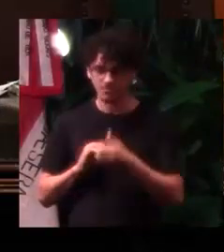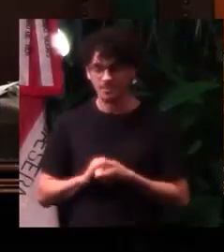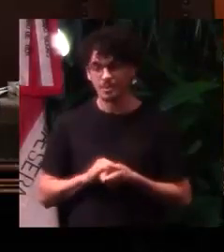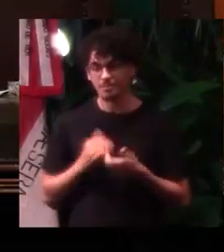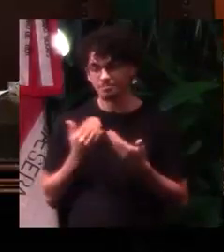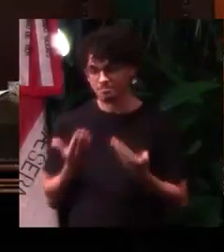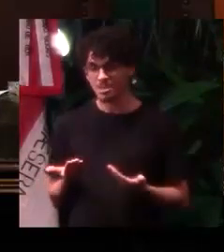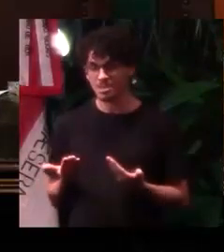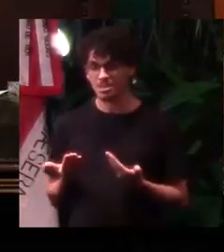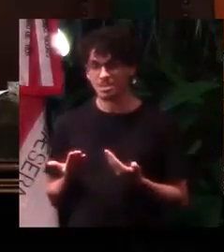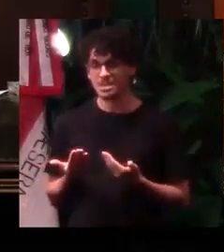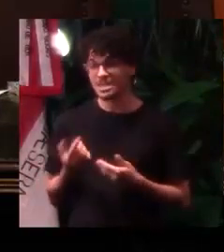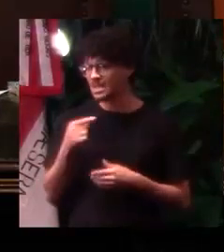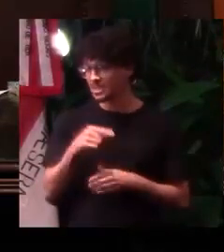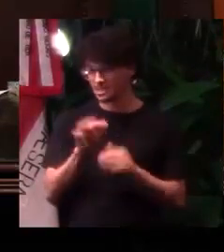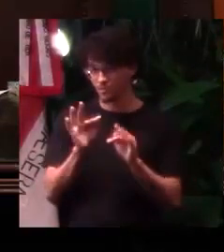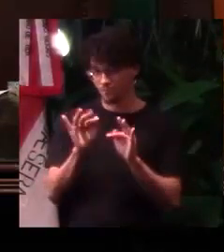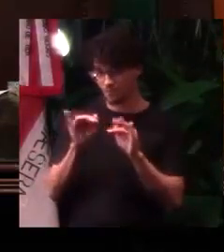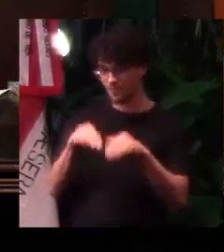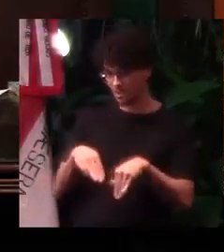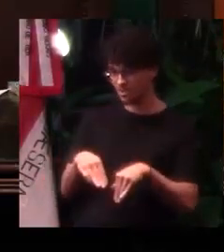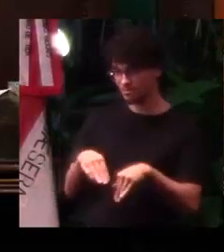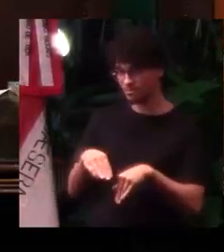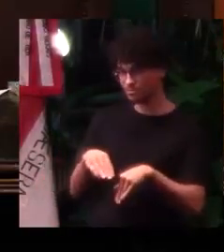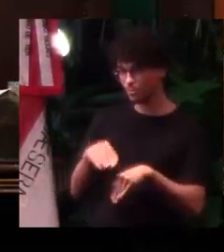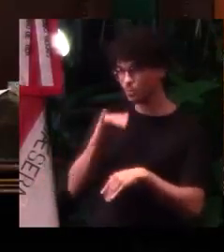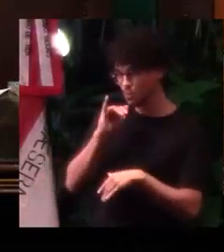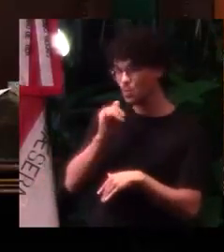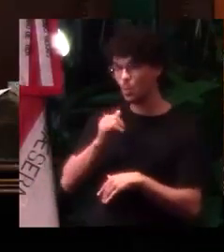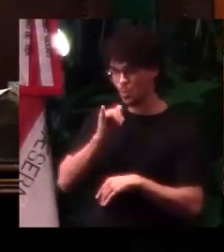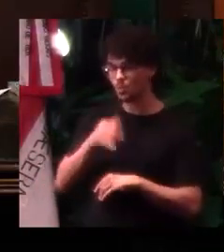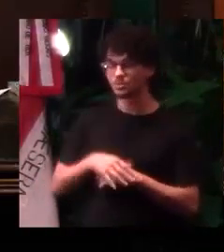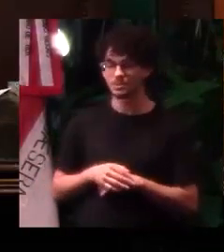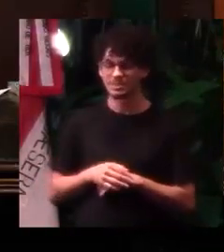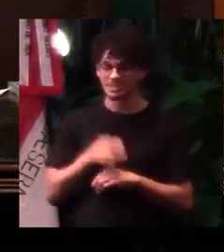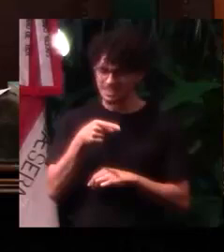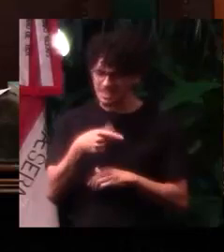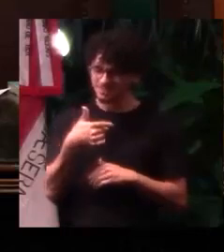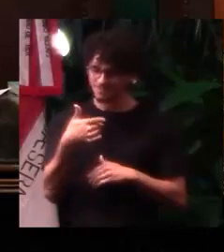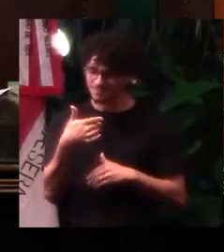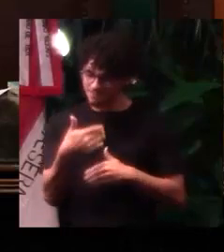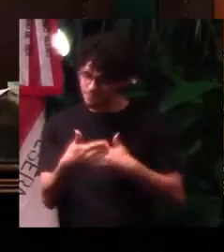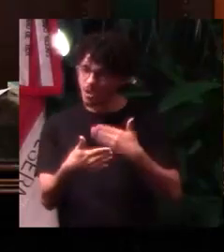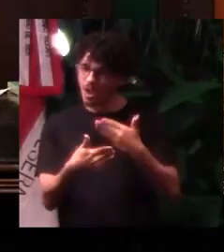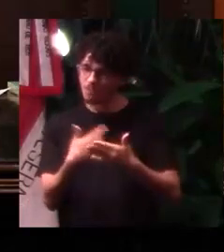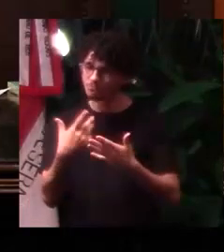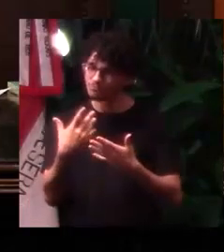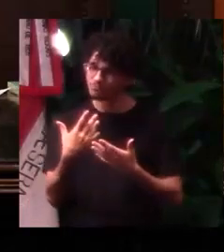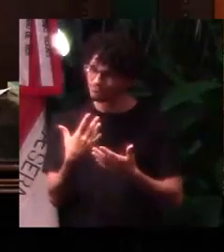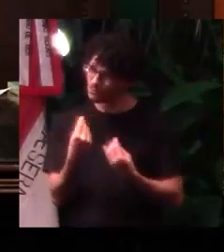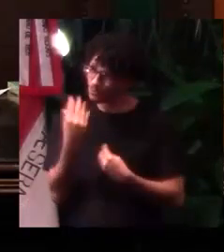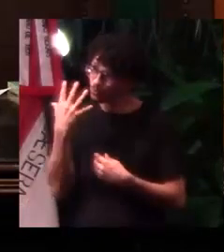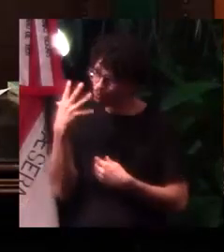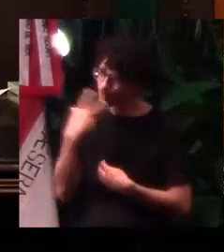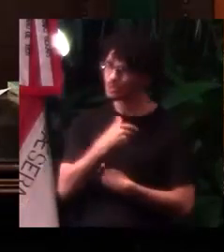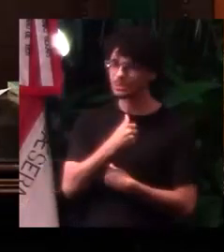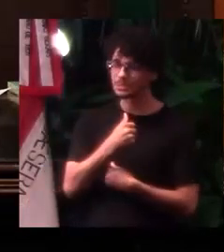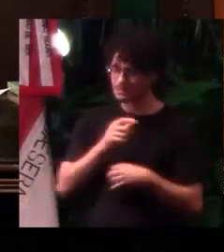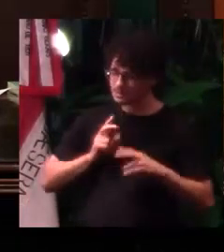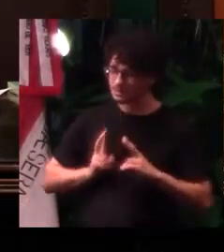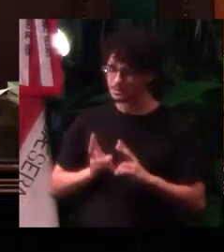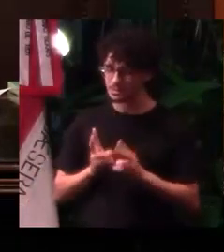Bem, esse é o fim do conto, né? É um conto que vai nessa toada assim, muito bonita, né? O tempo